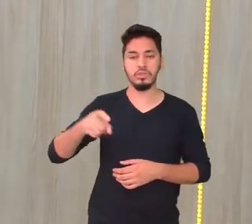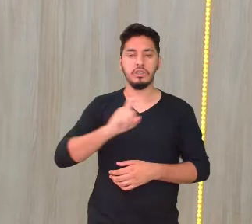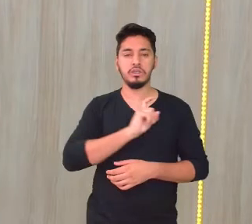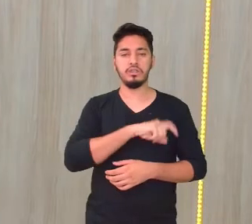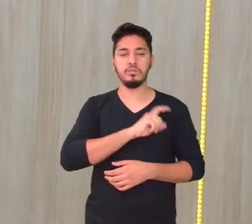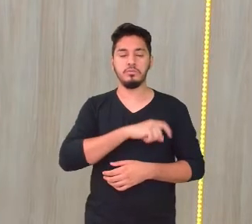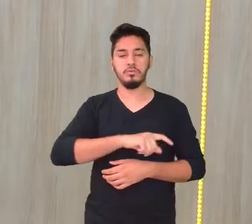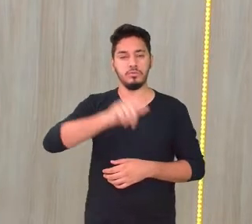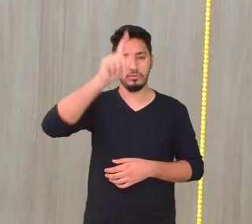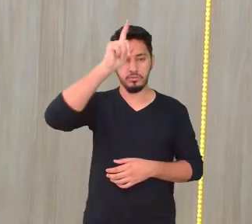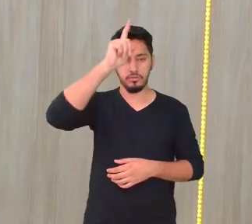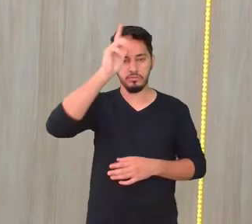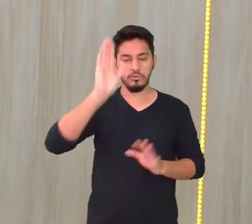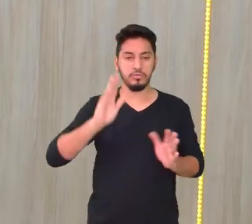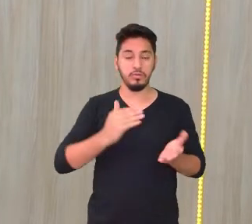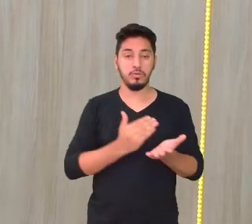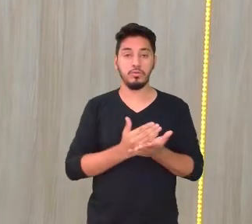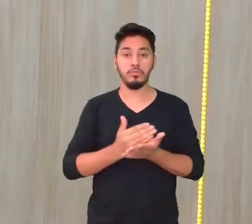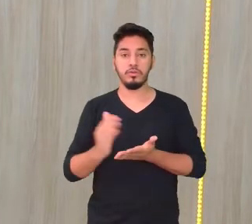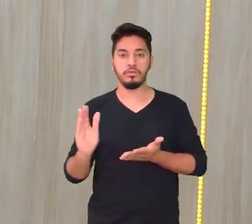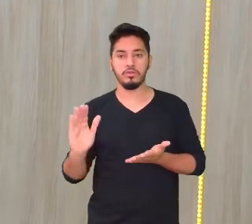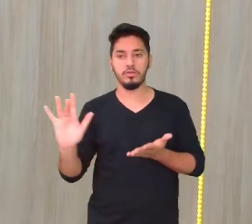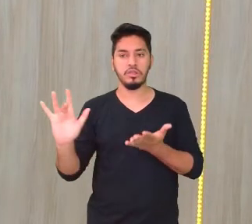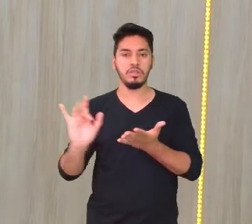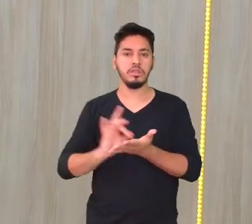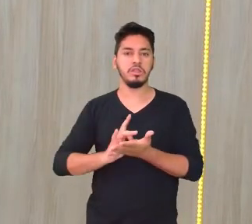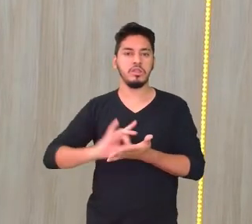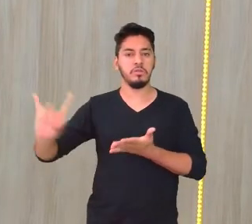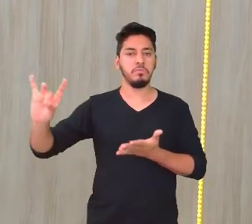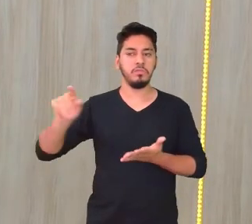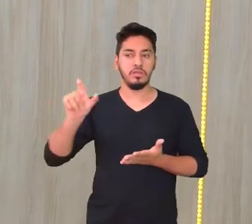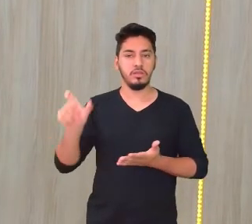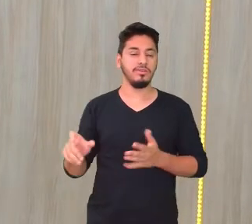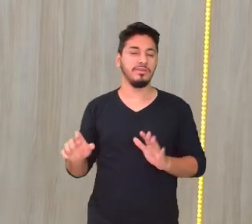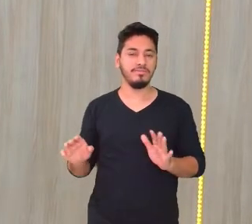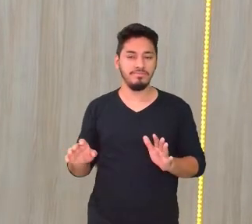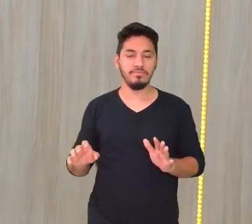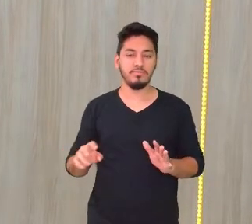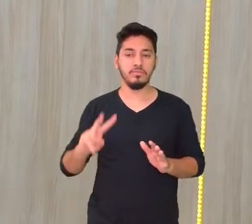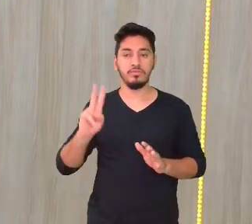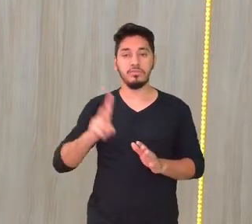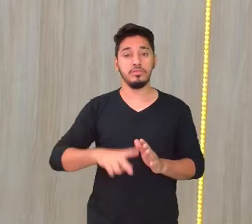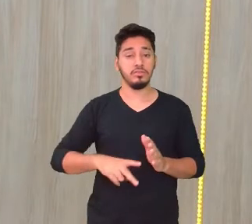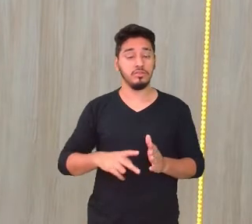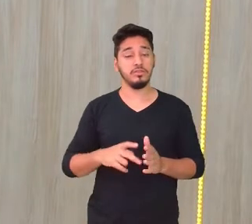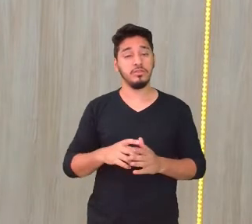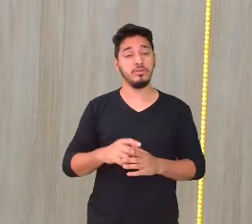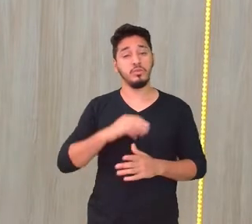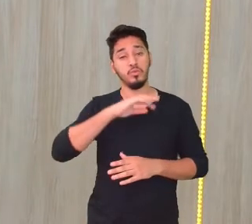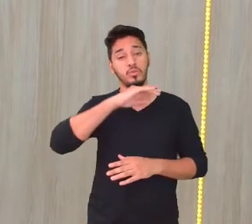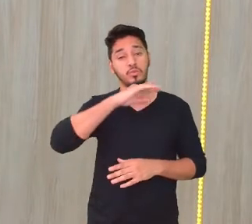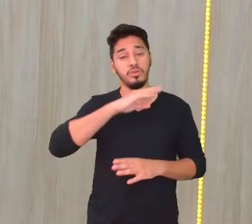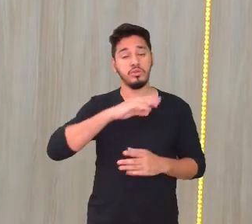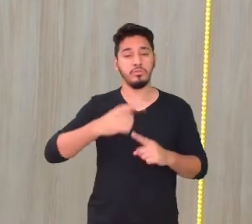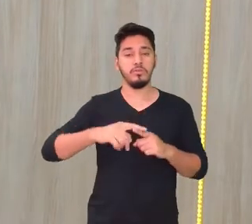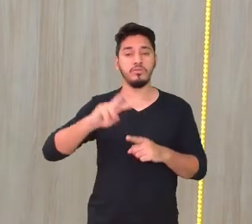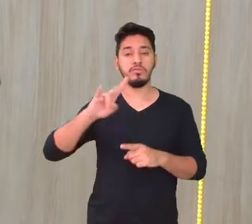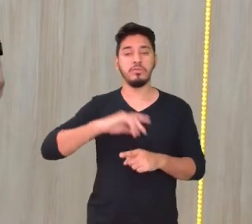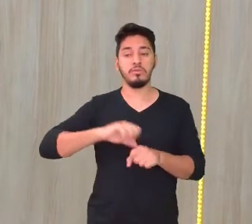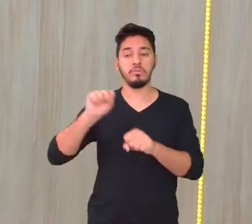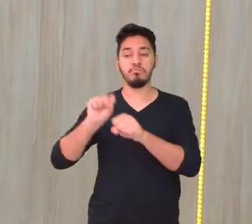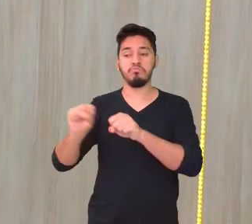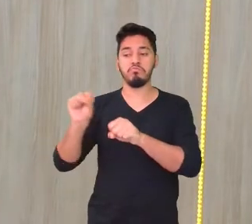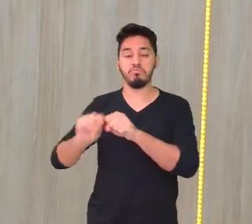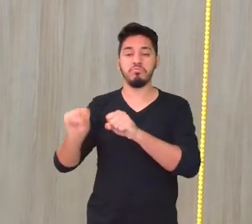da Alemanha, e começa aí uma perseguição que vai ser muito cruenta, porque ela vai levar ao extermínio